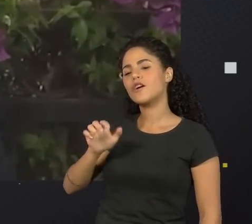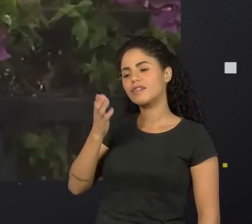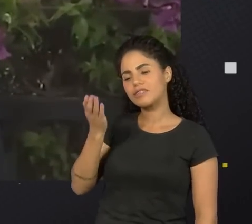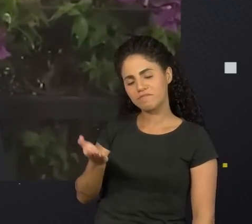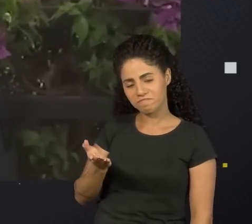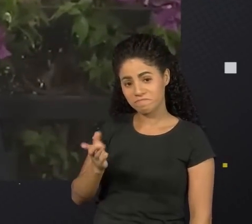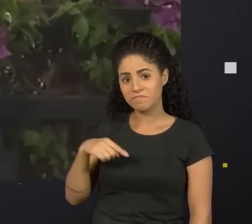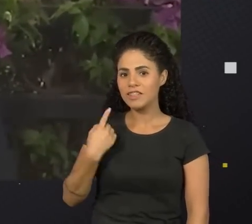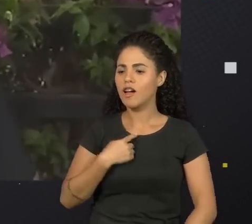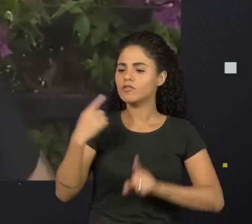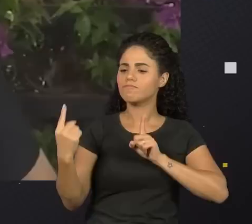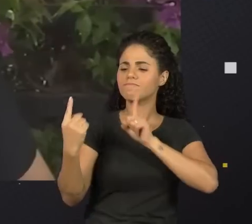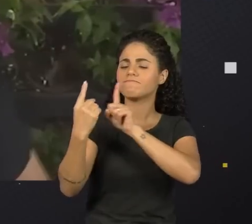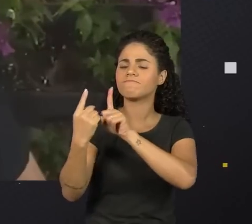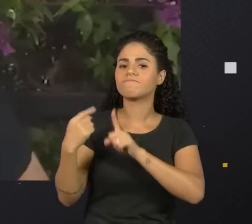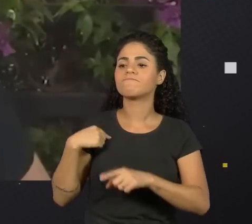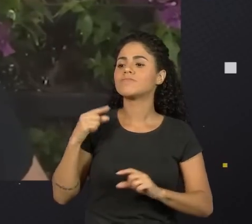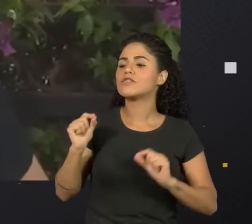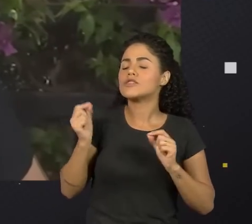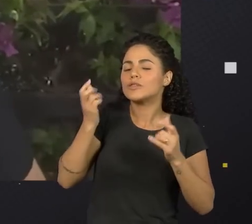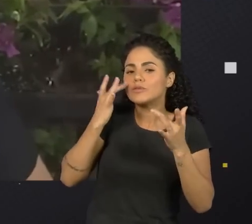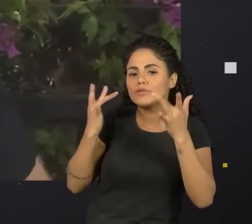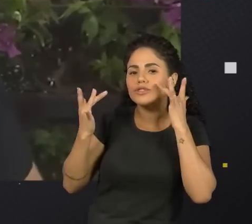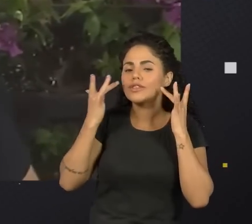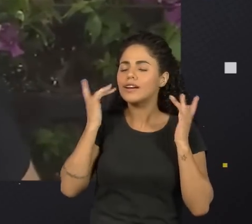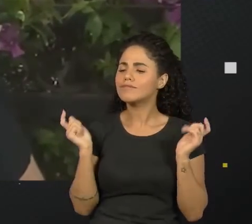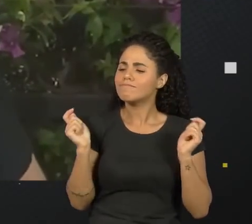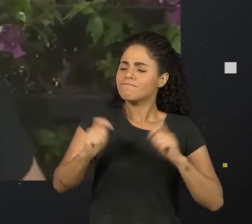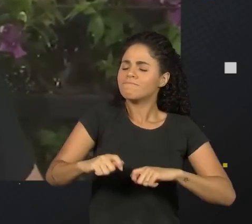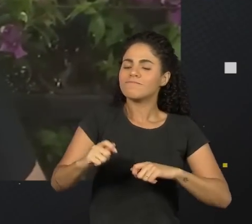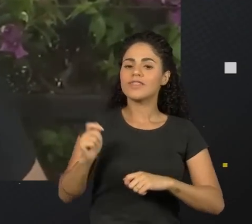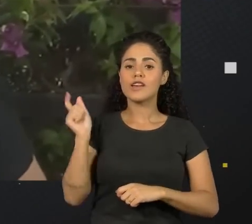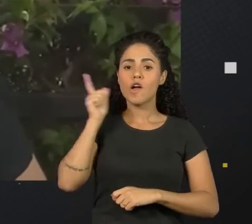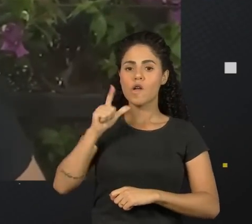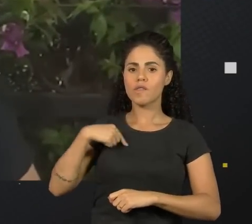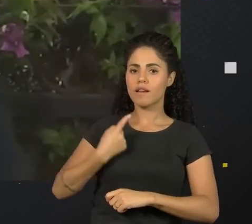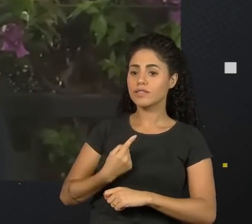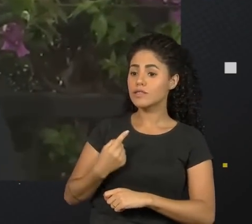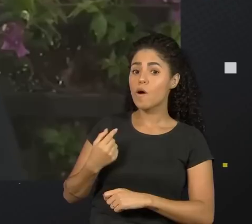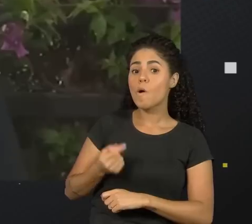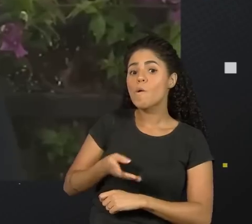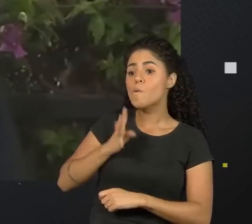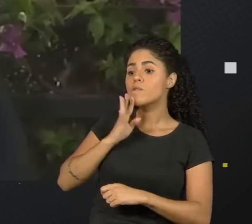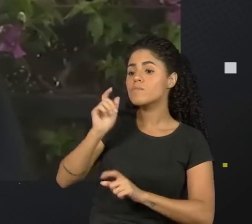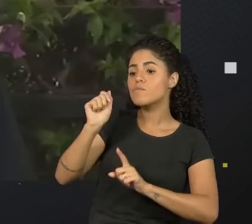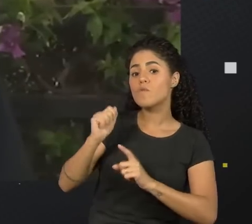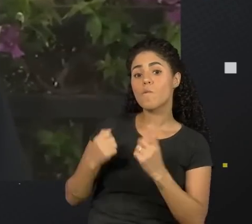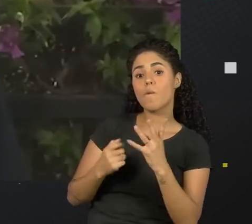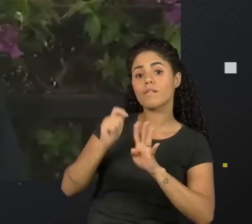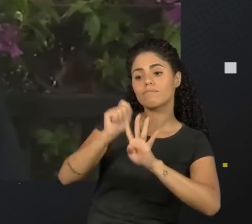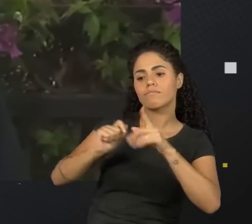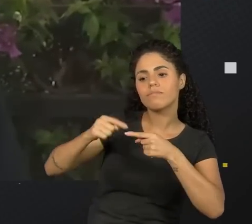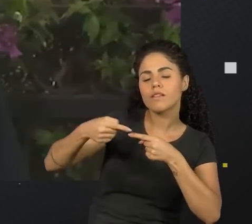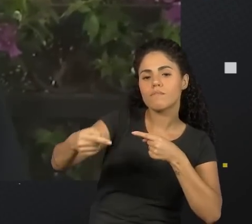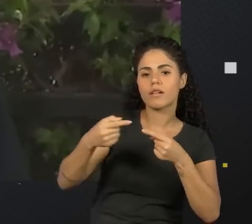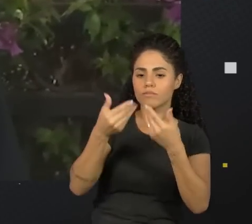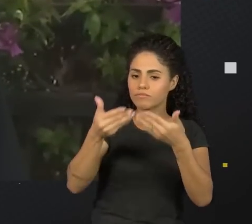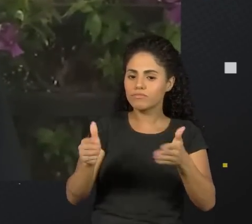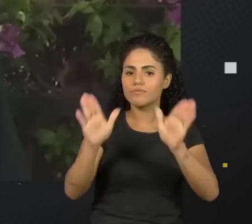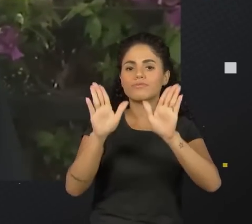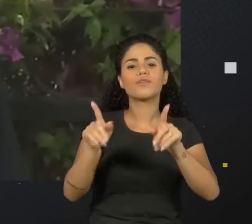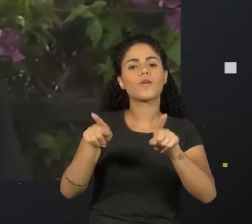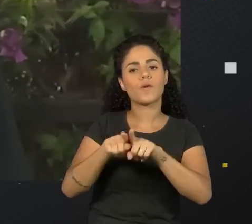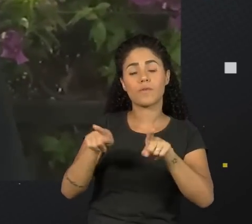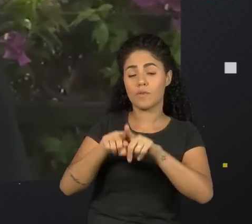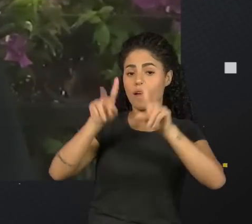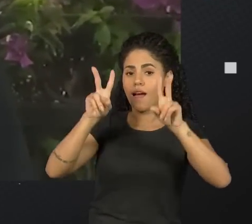um encontro desses que só o teatro proporciona. Nos conhecemos e 4 meses depois estávamos estreando o Álbum de Família do